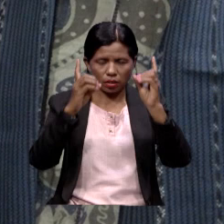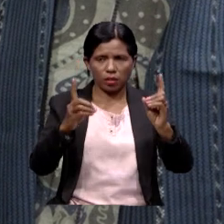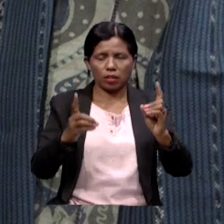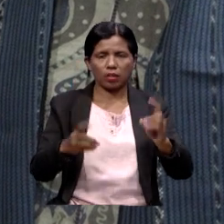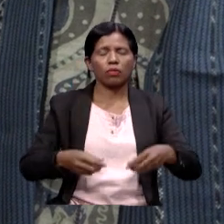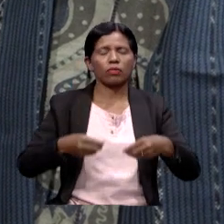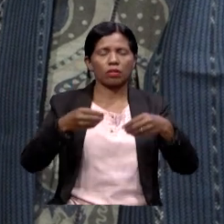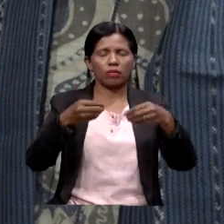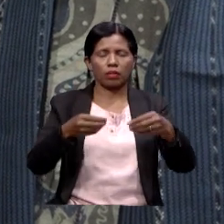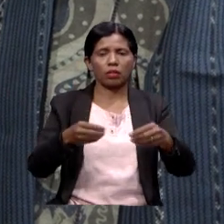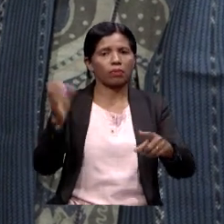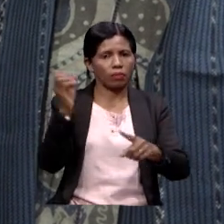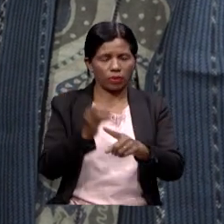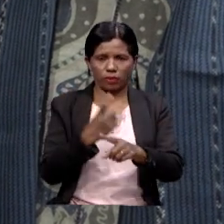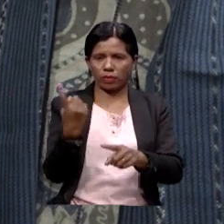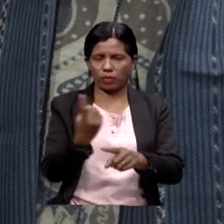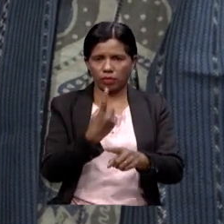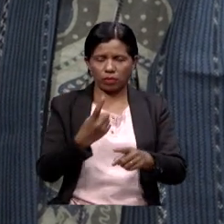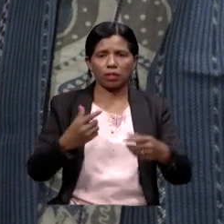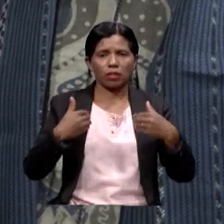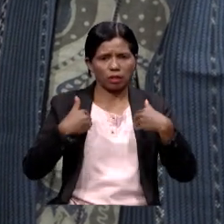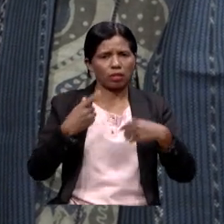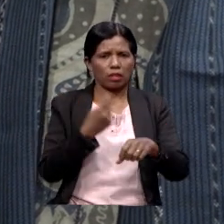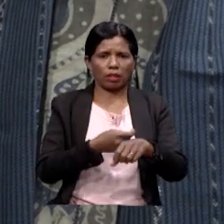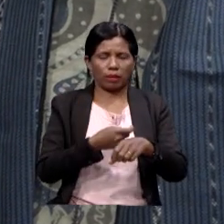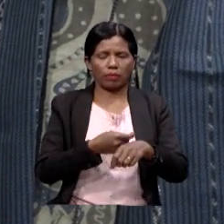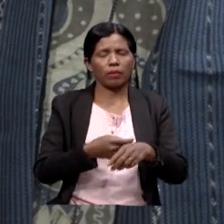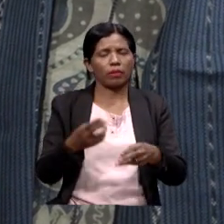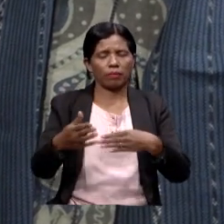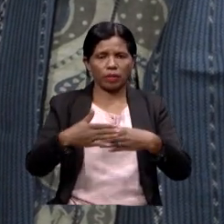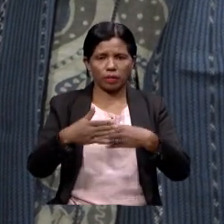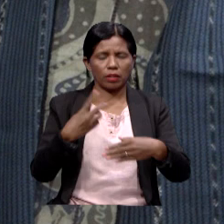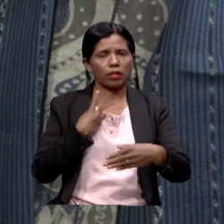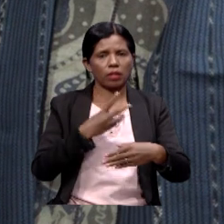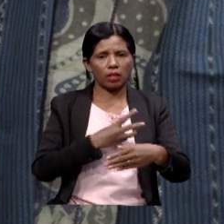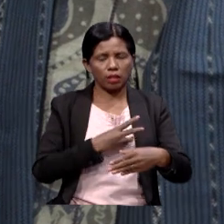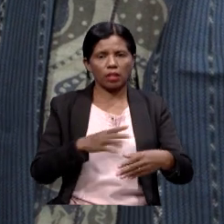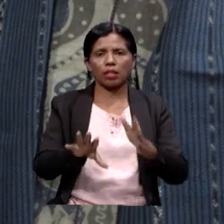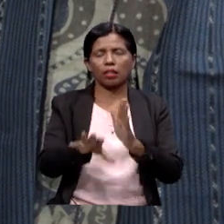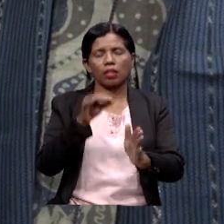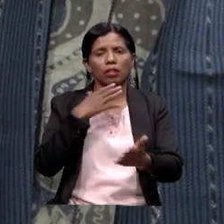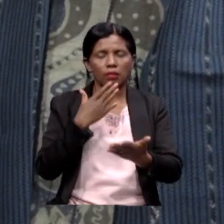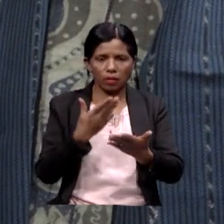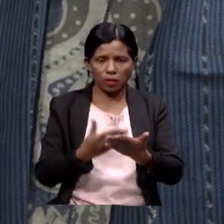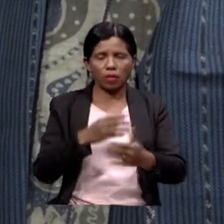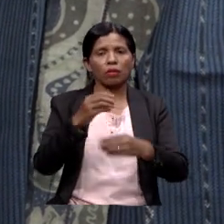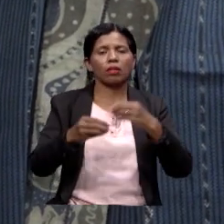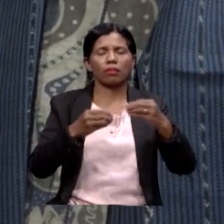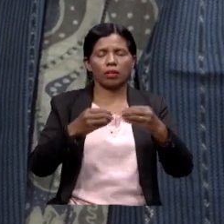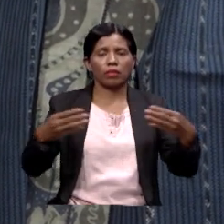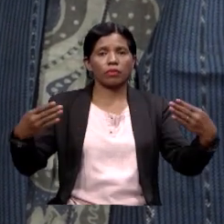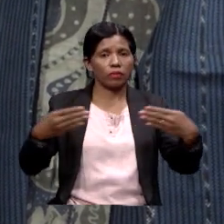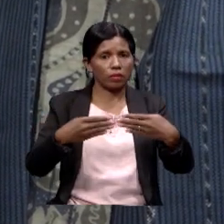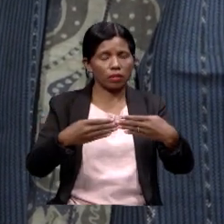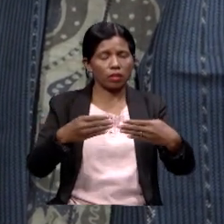for na fatem prioridade espera que a tempo barak ita se é tan solução na beca diak com a base fronteira entre